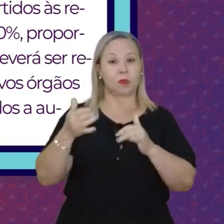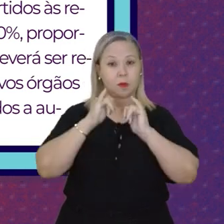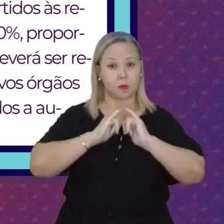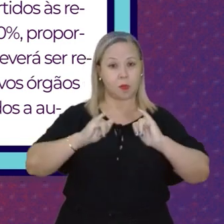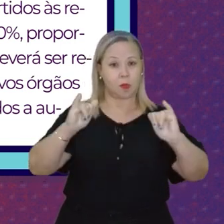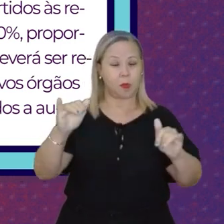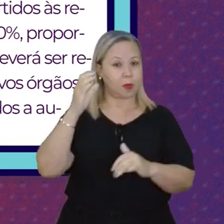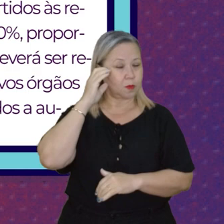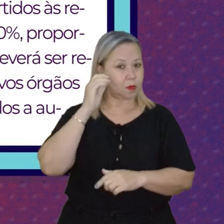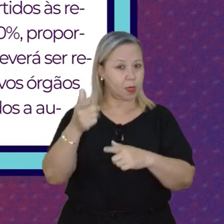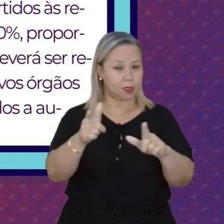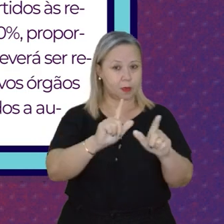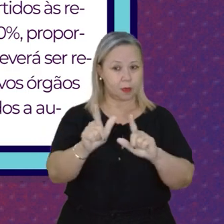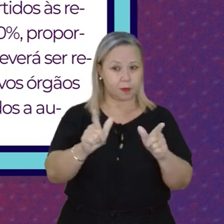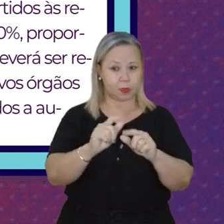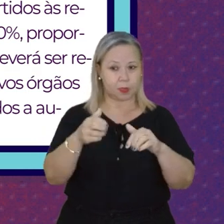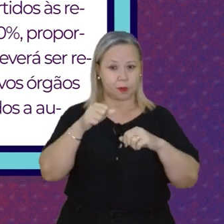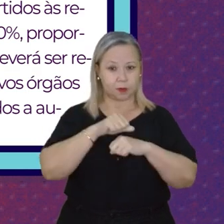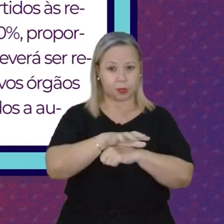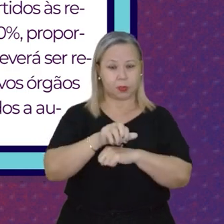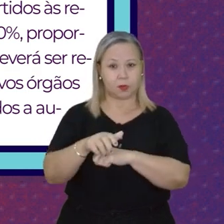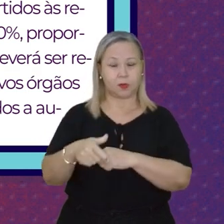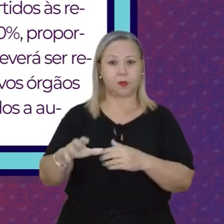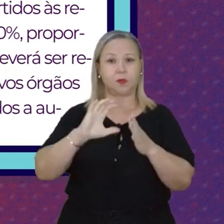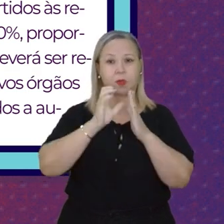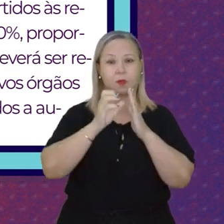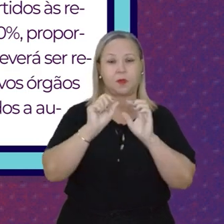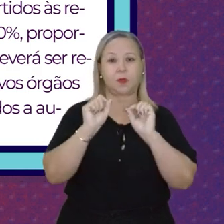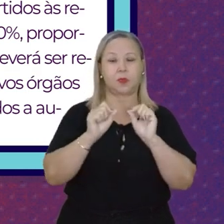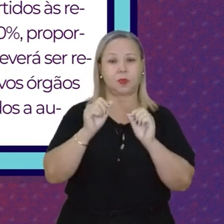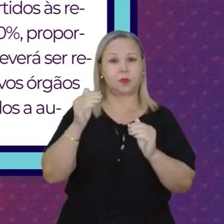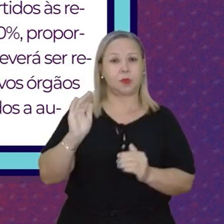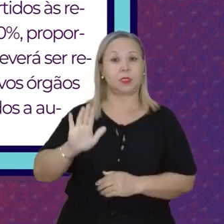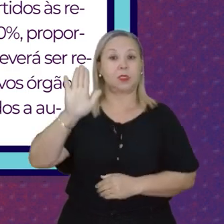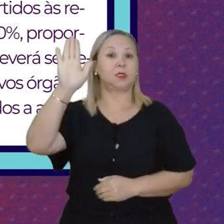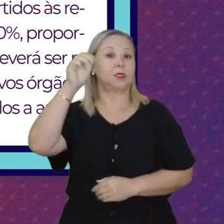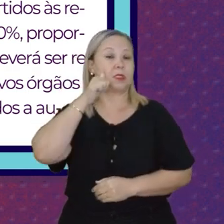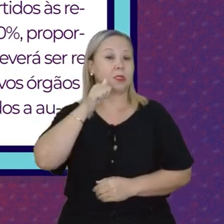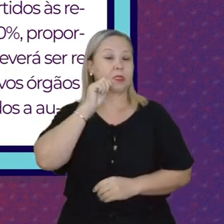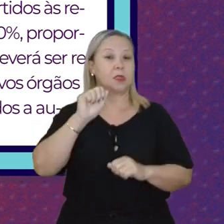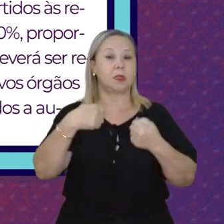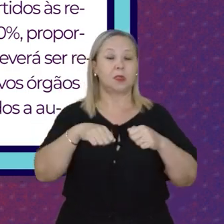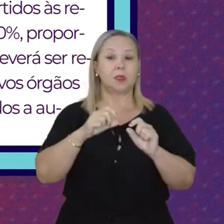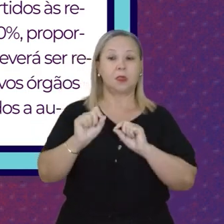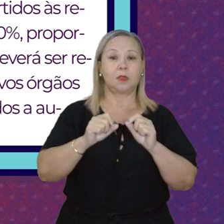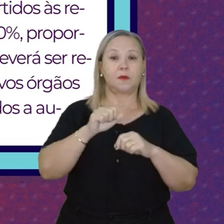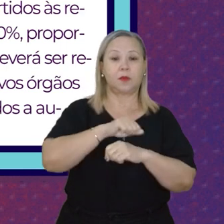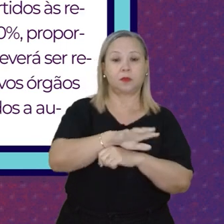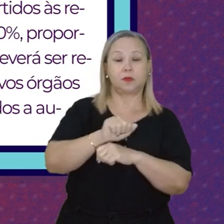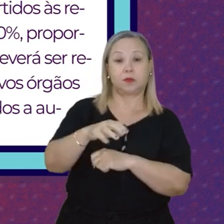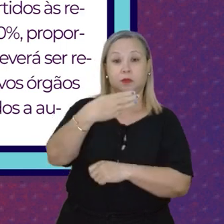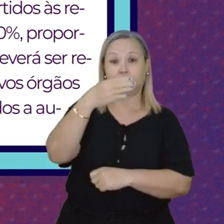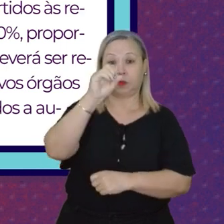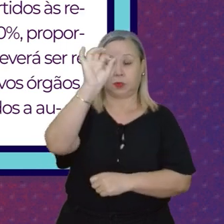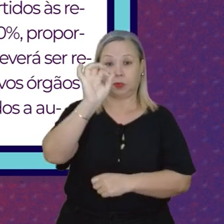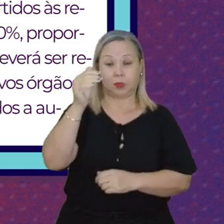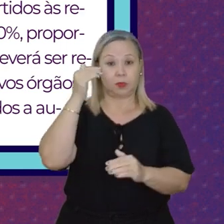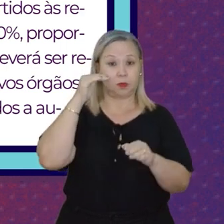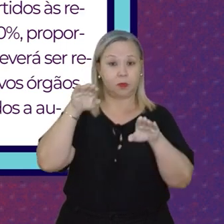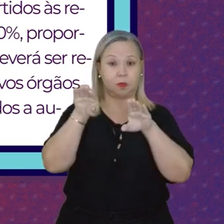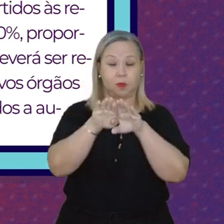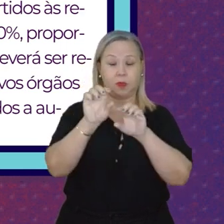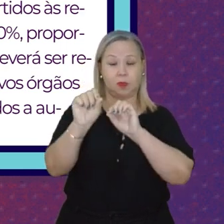e na televisão a ser distribuído pelos partidos às respectivas candidatas, deverão ser de no mínimo 30%, proporcional ao número